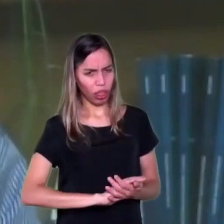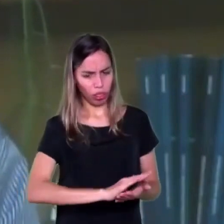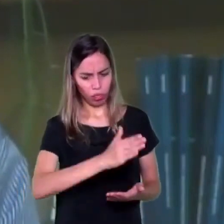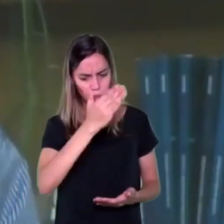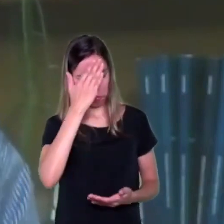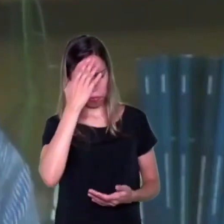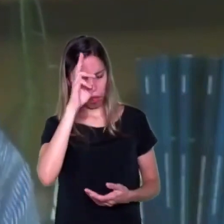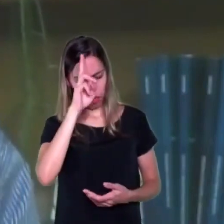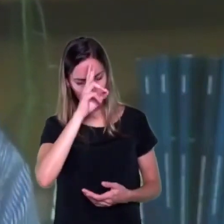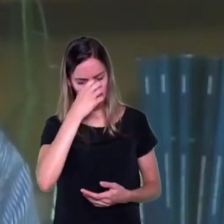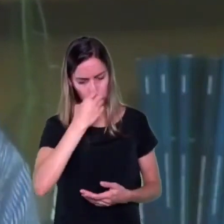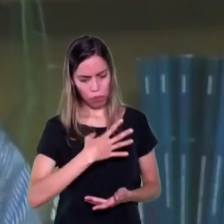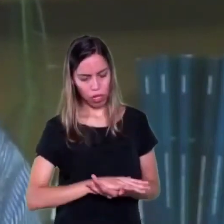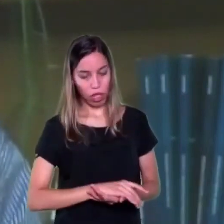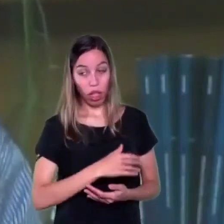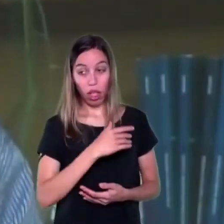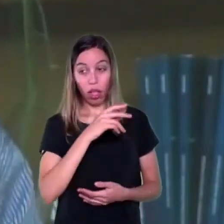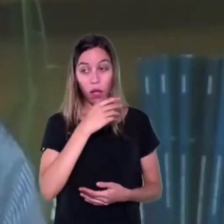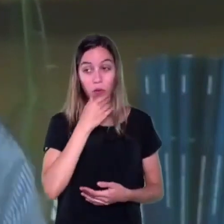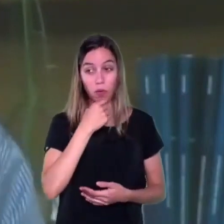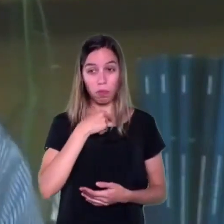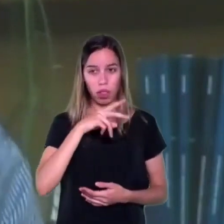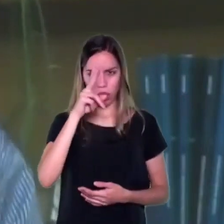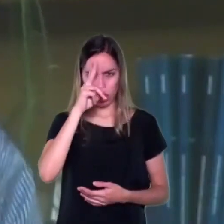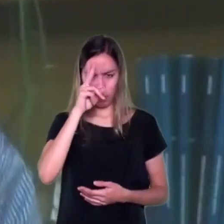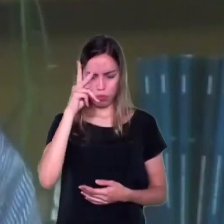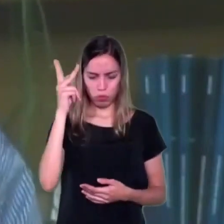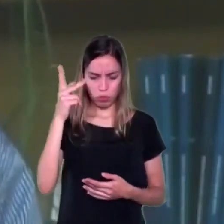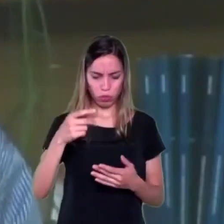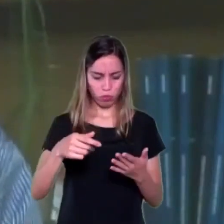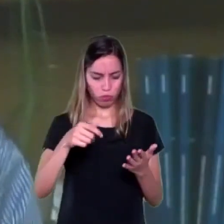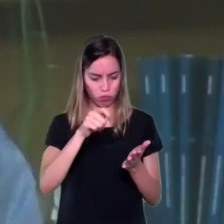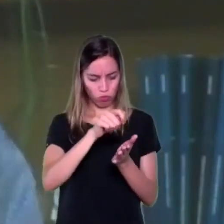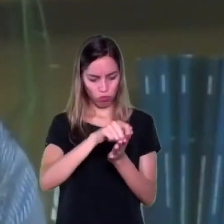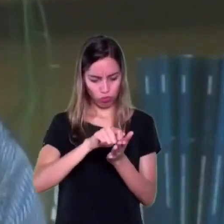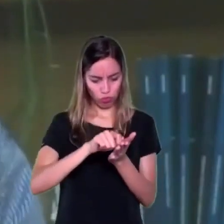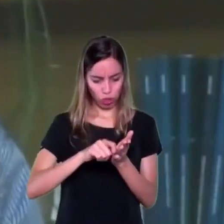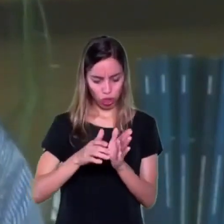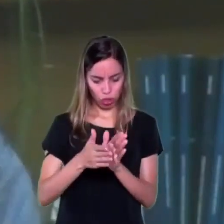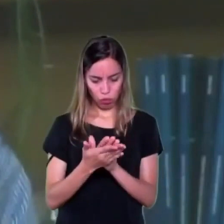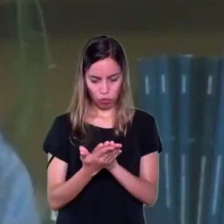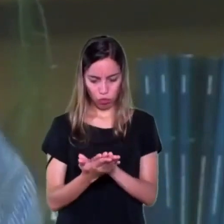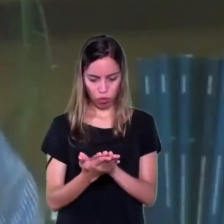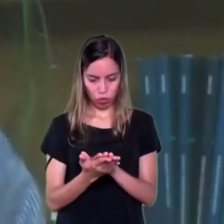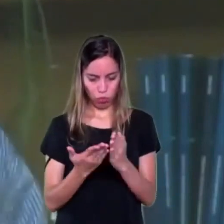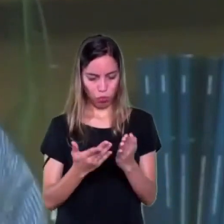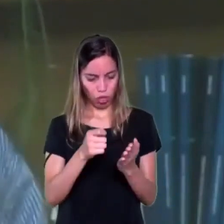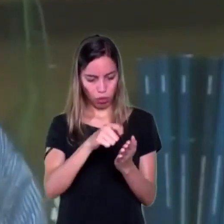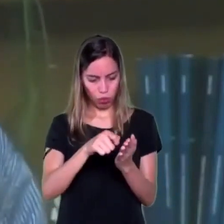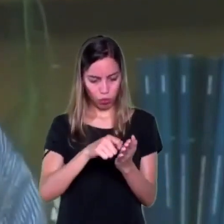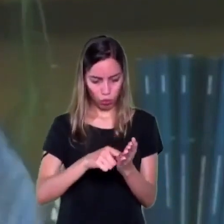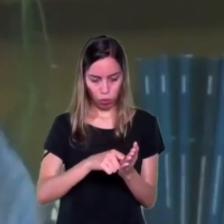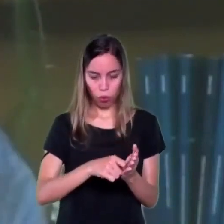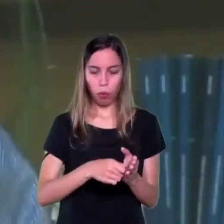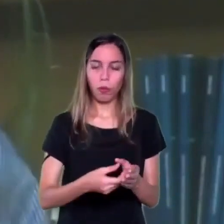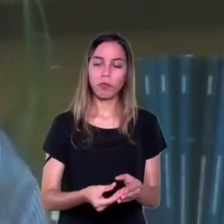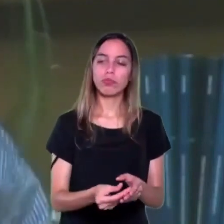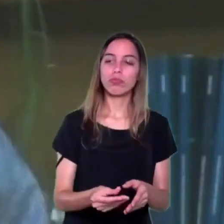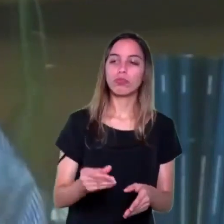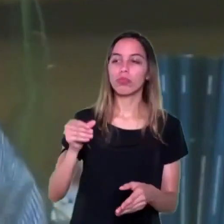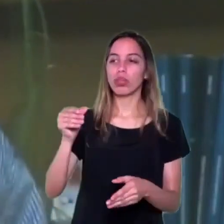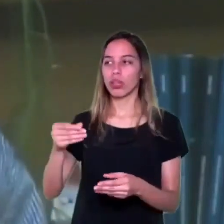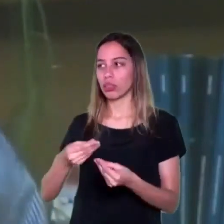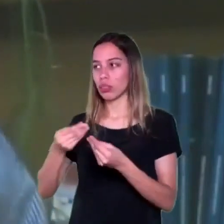ele doou, né, dedicou a um amigo, e que um dia, passeando no sebo, ele